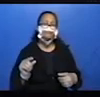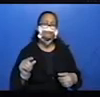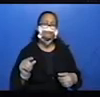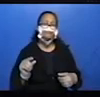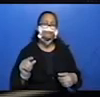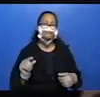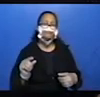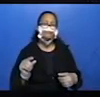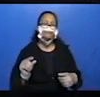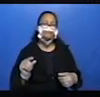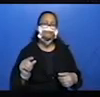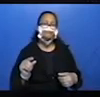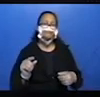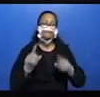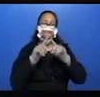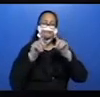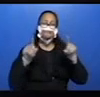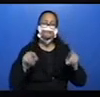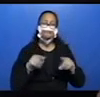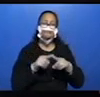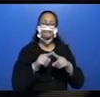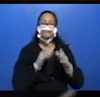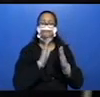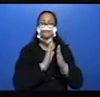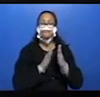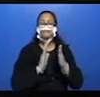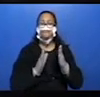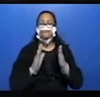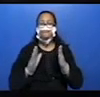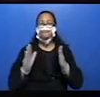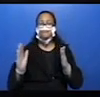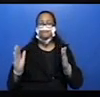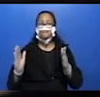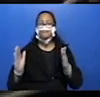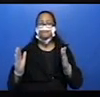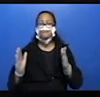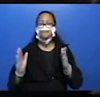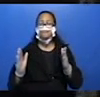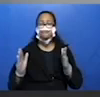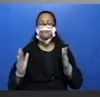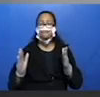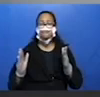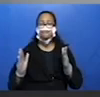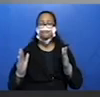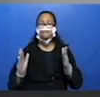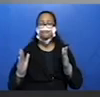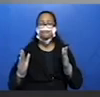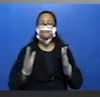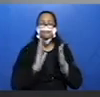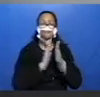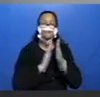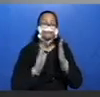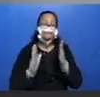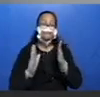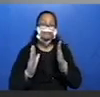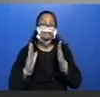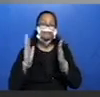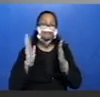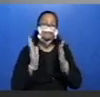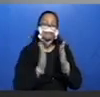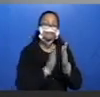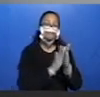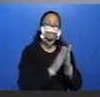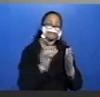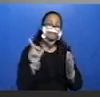Vou jogar no meu quadro de ordens. Vocês repararam que é o mesmo jeito de fazer, só que em vez de aumentar agora vai diminuir?